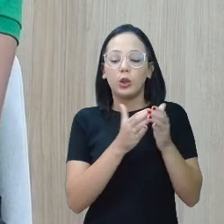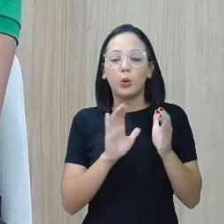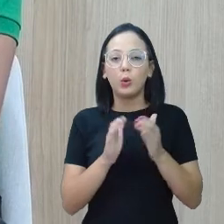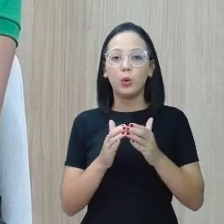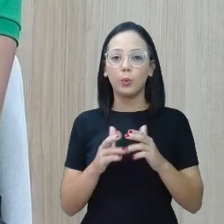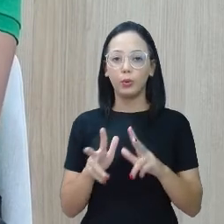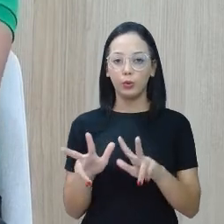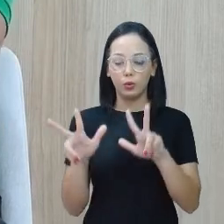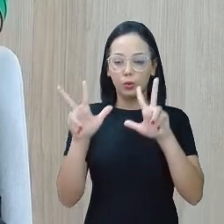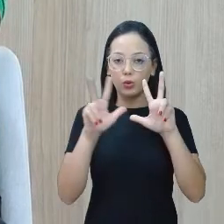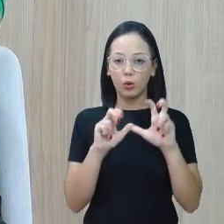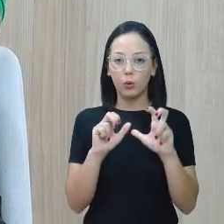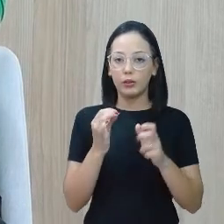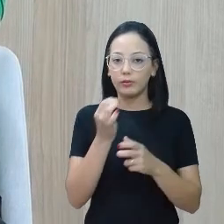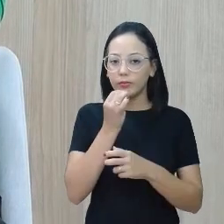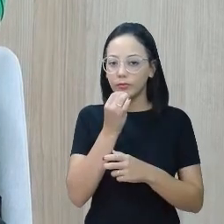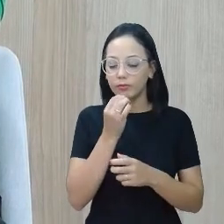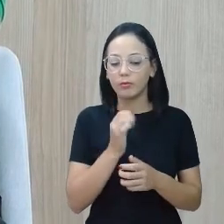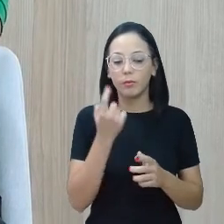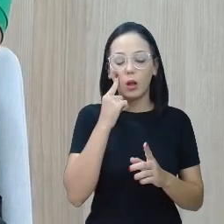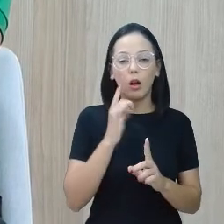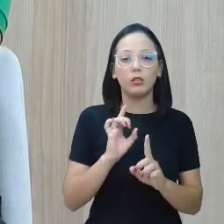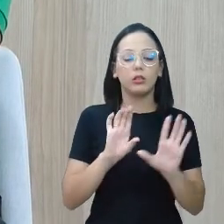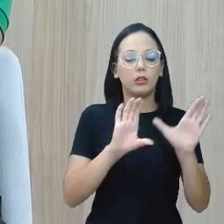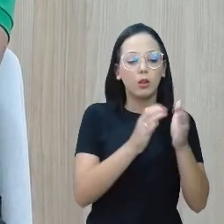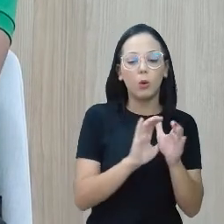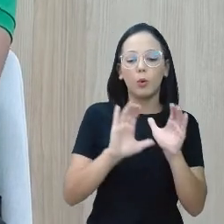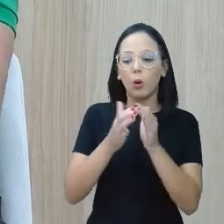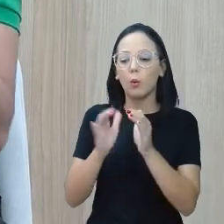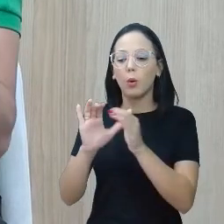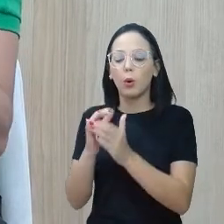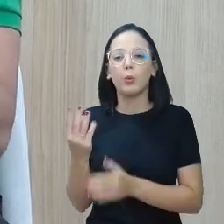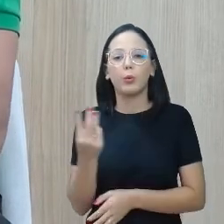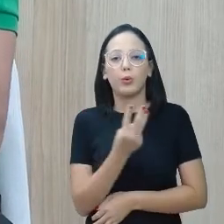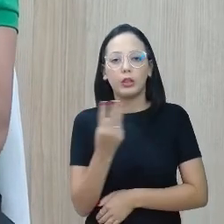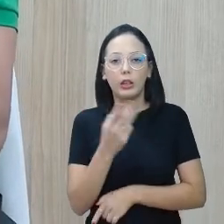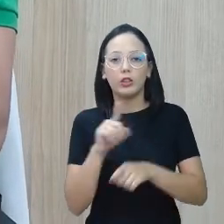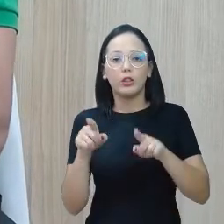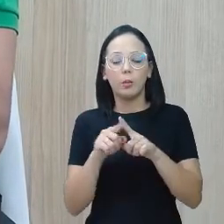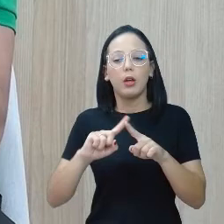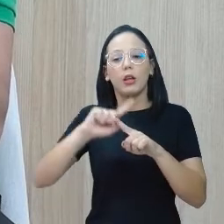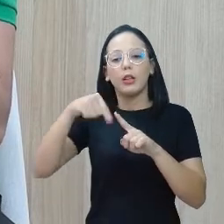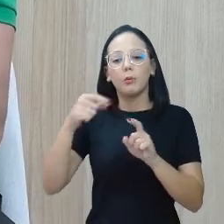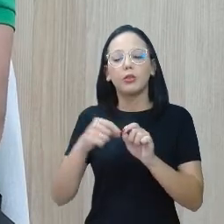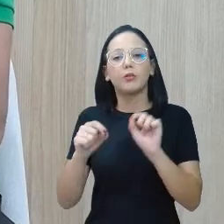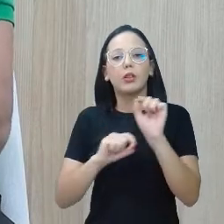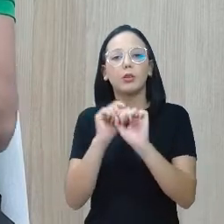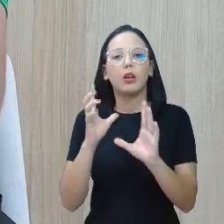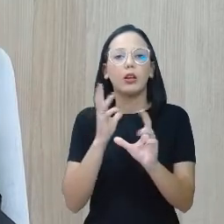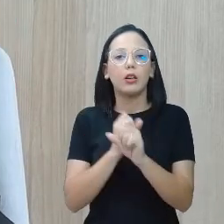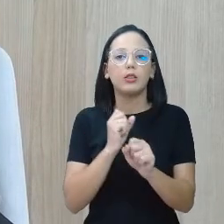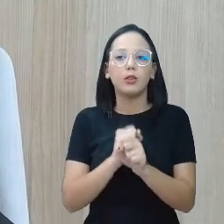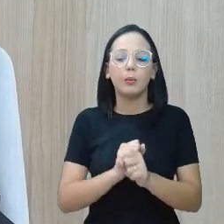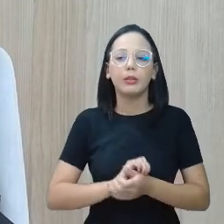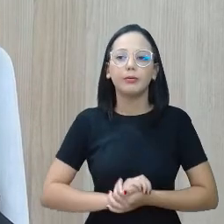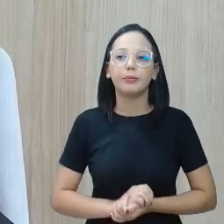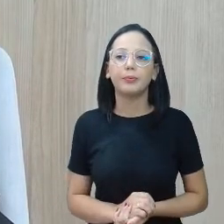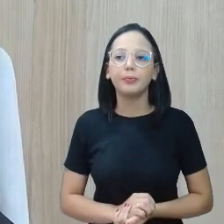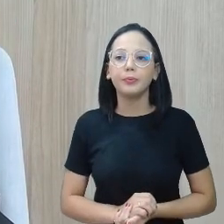em relação a cada um dos 3 grupos, tá bom? E depois foi efetuado a soma, tá